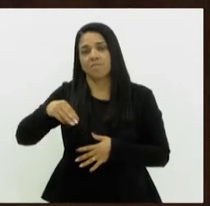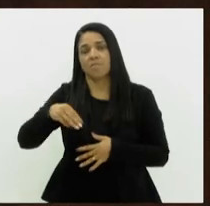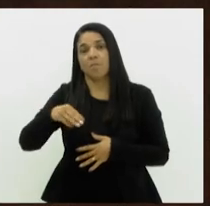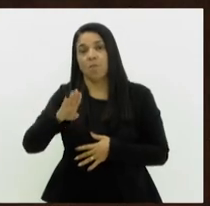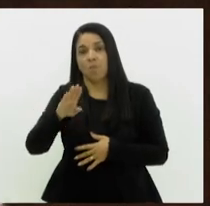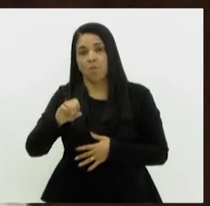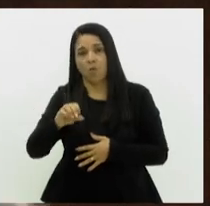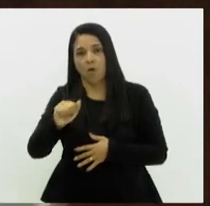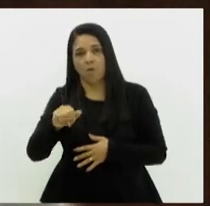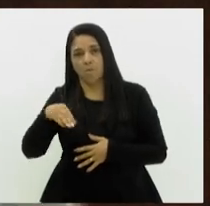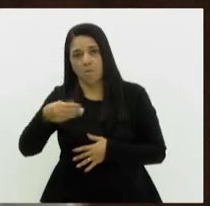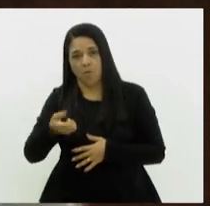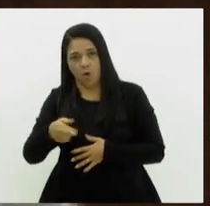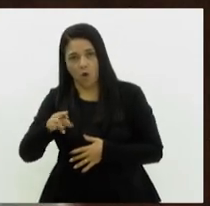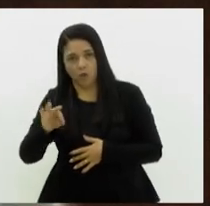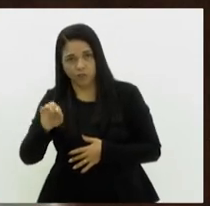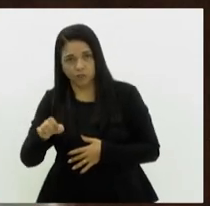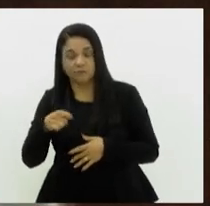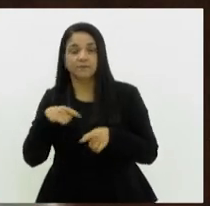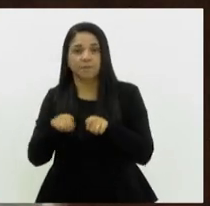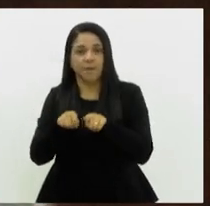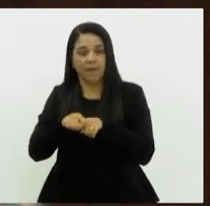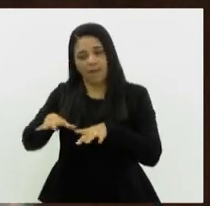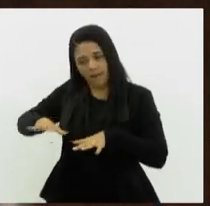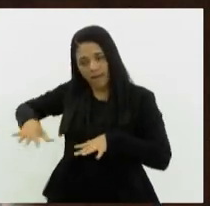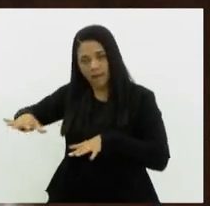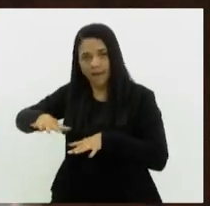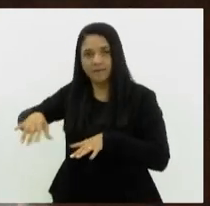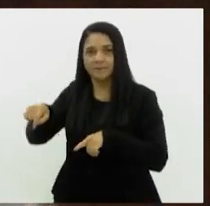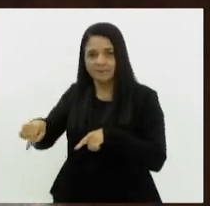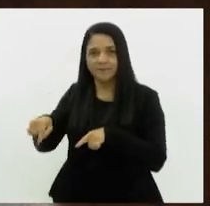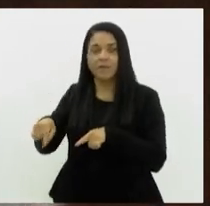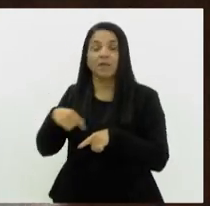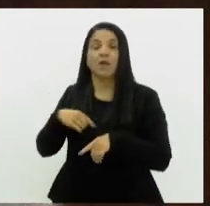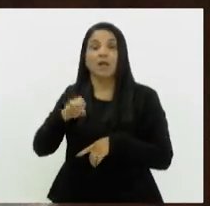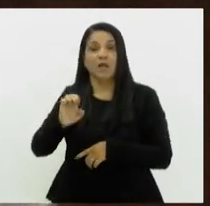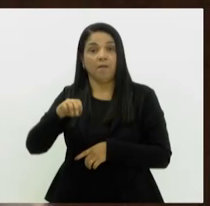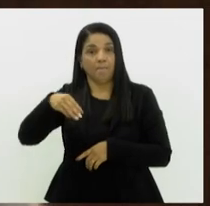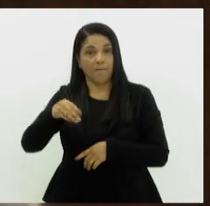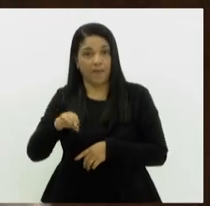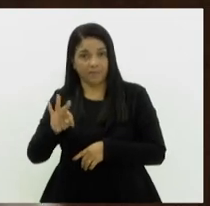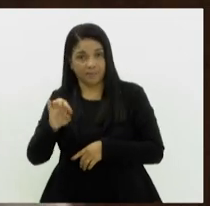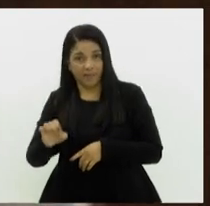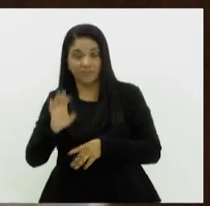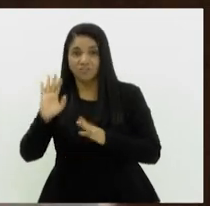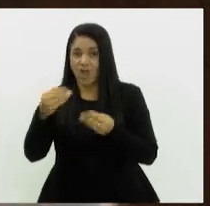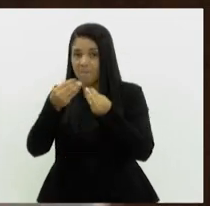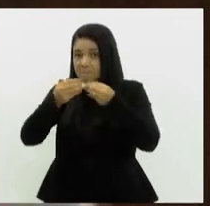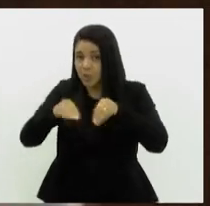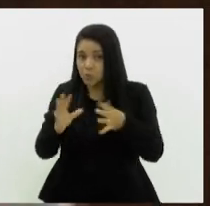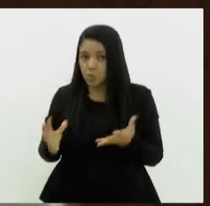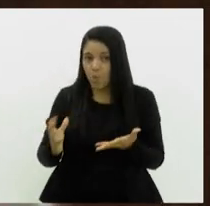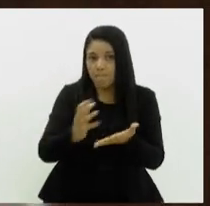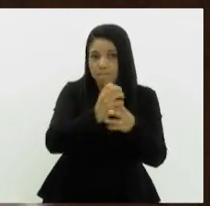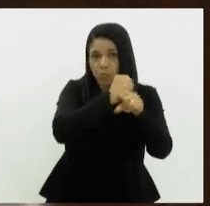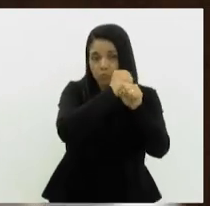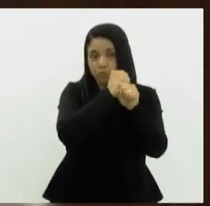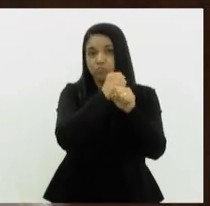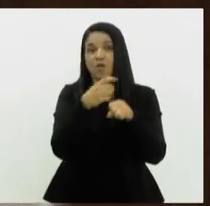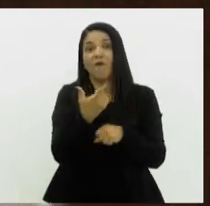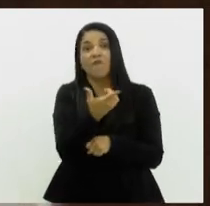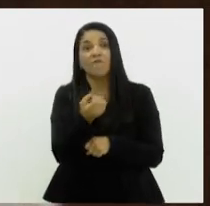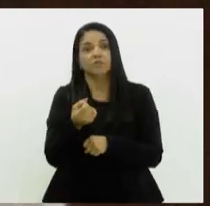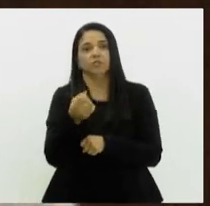que eu repito, a equipe técnica da Emater já contabilizou um prejuízo, já ocorrido, de